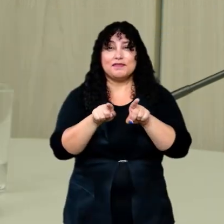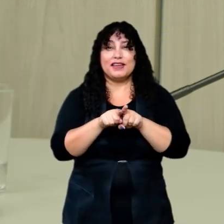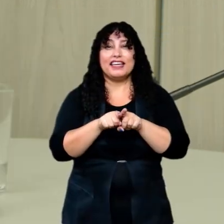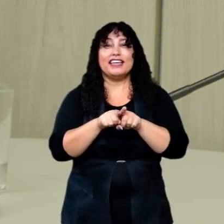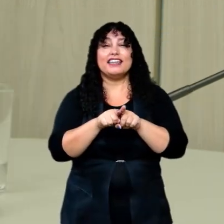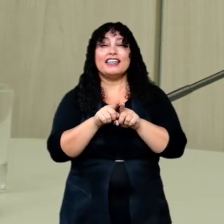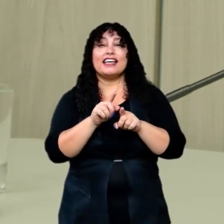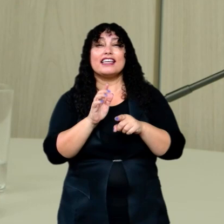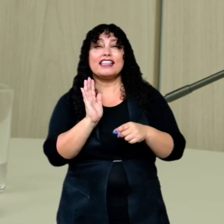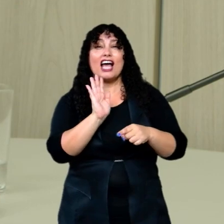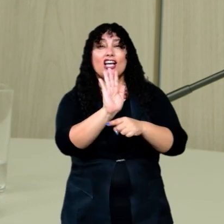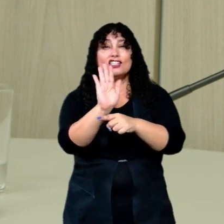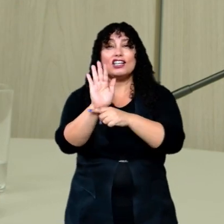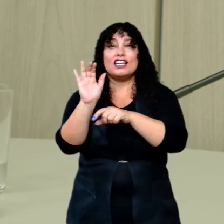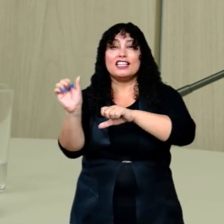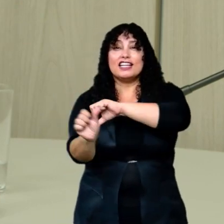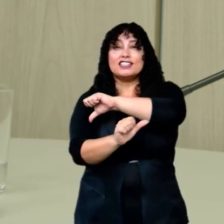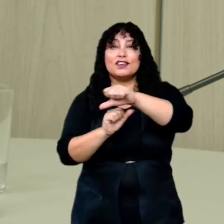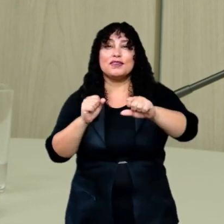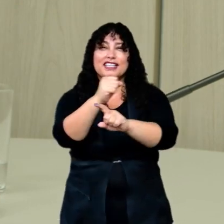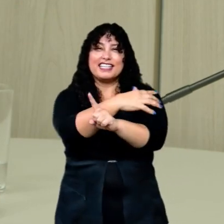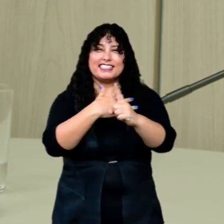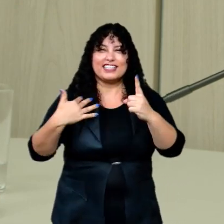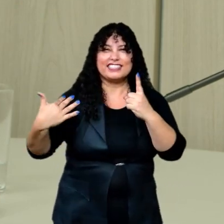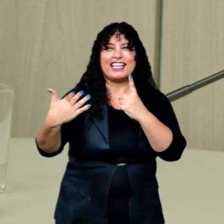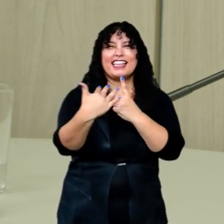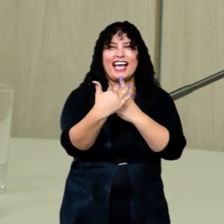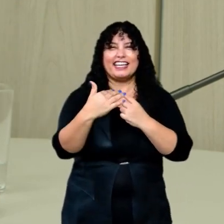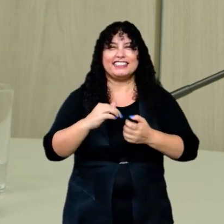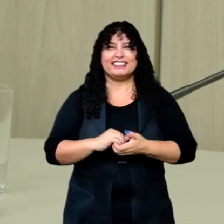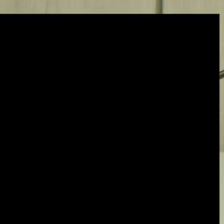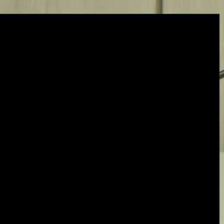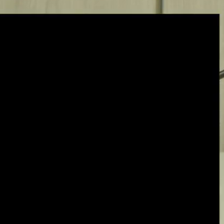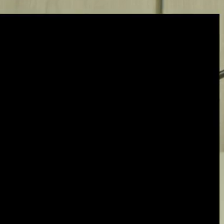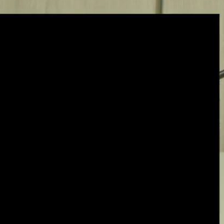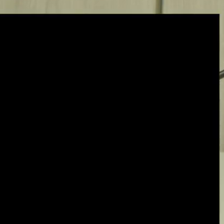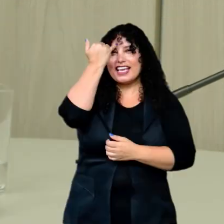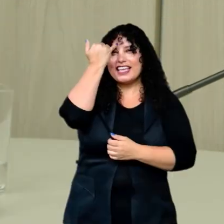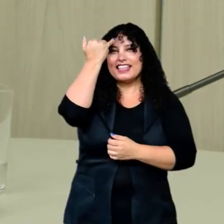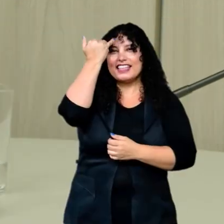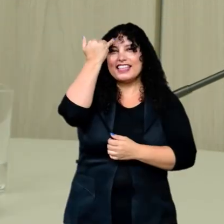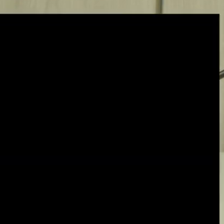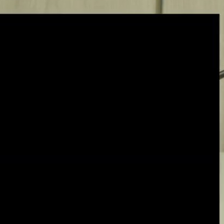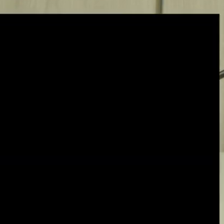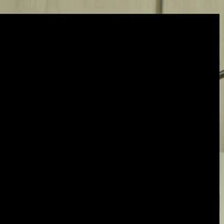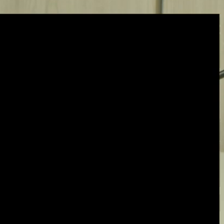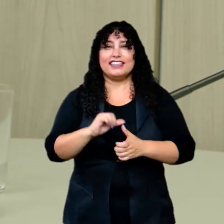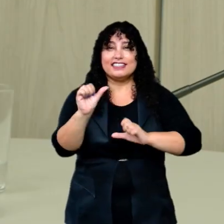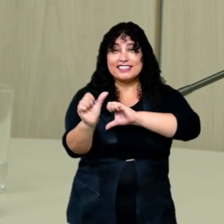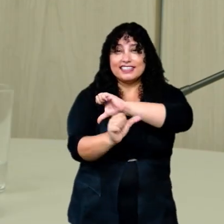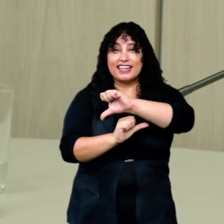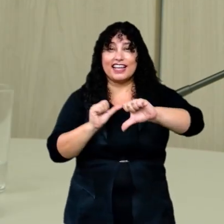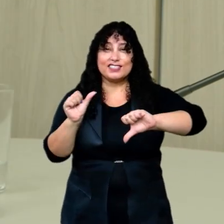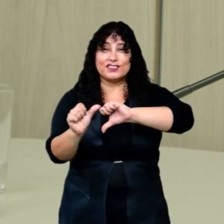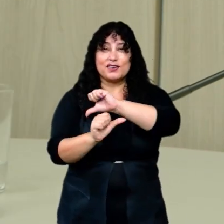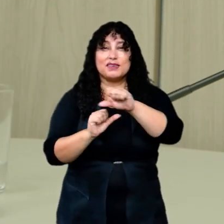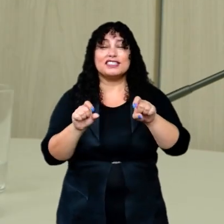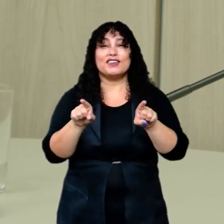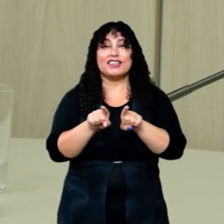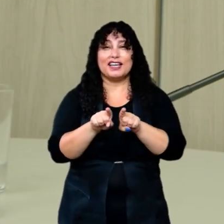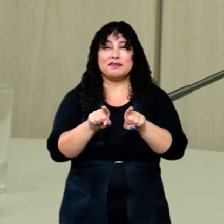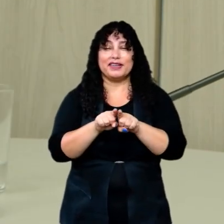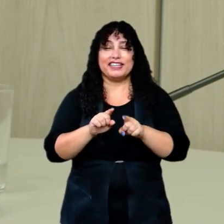gente está ajudando, transformando, né, a sociedade. Transformando a sociedade. E nessa ideia, né, de de transformação também